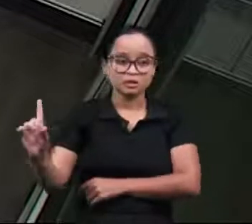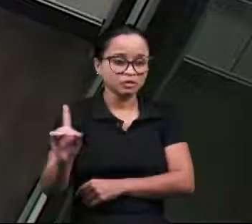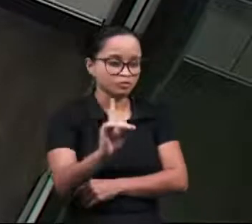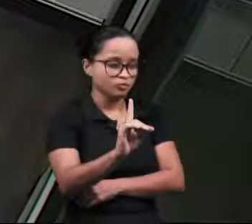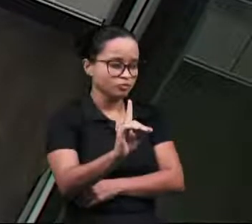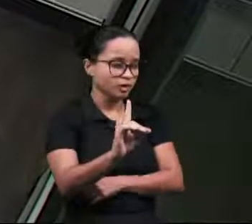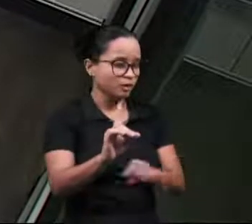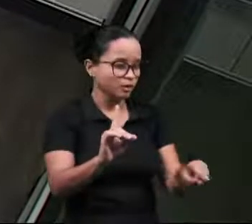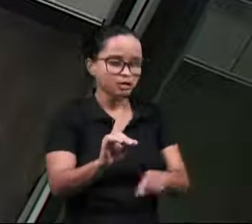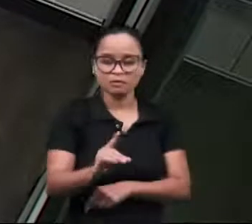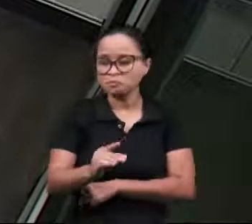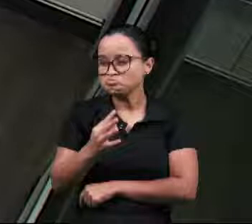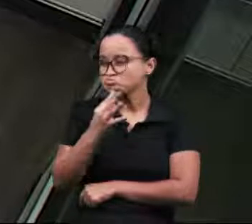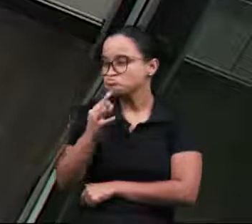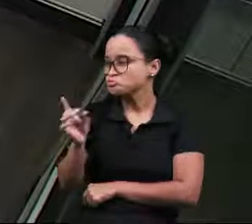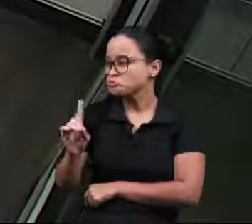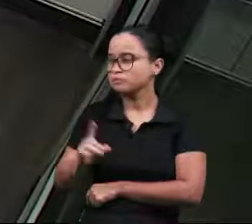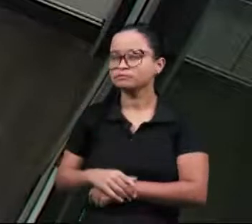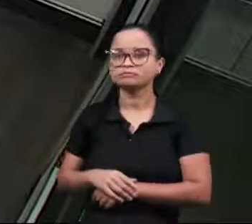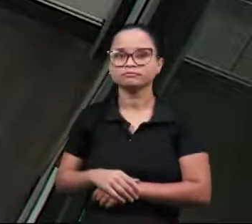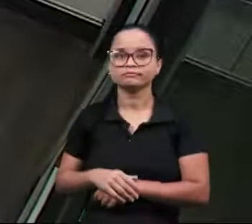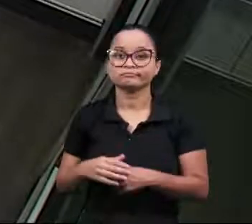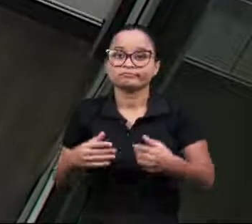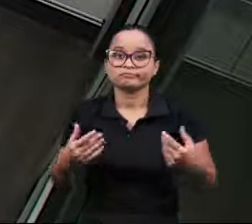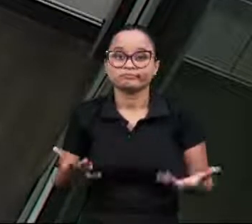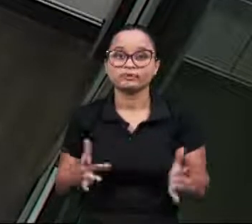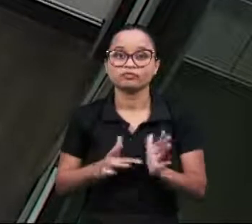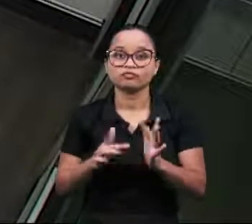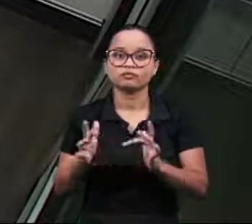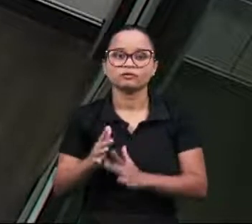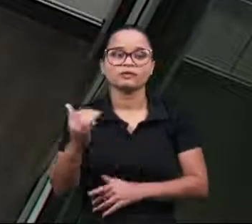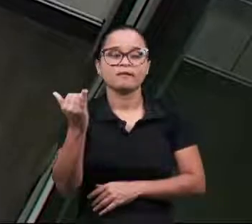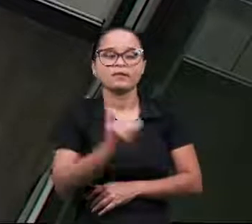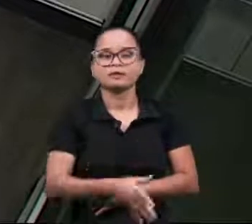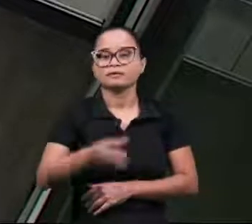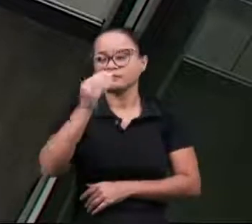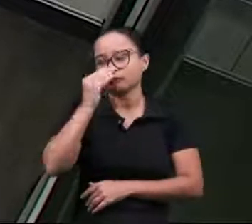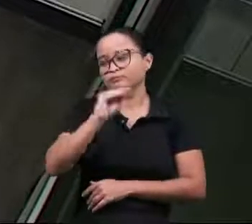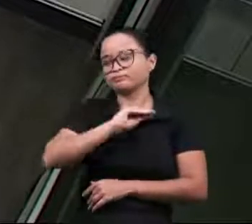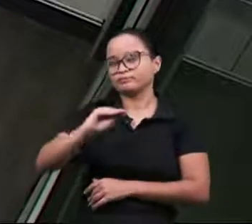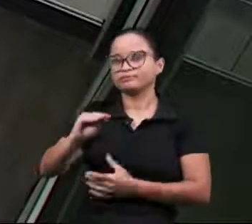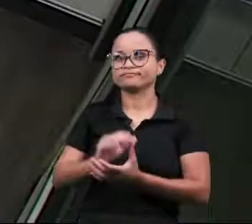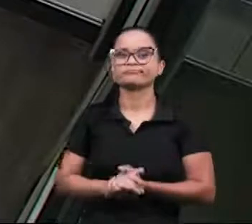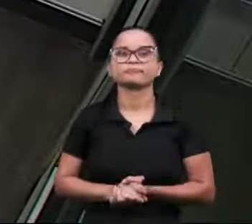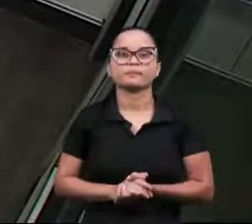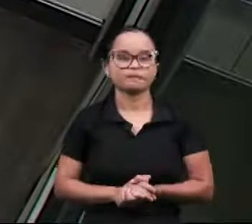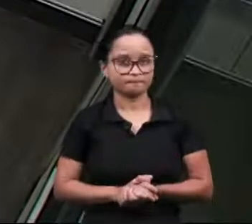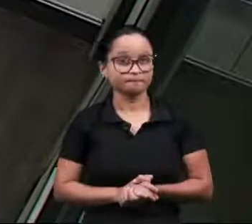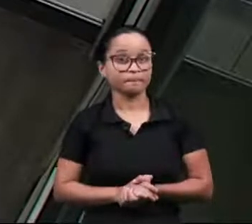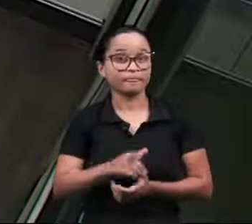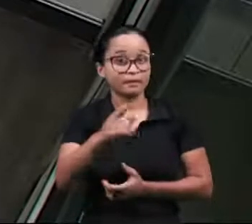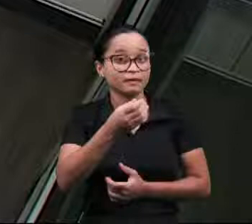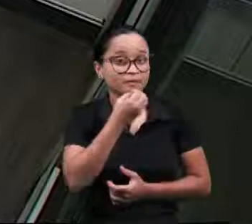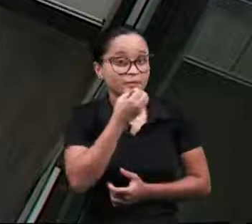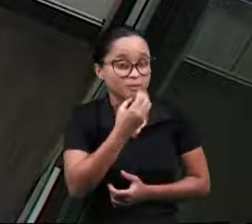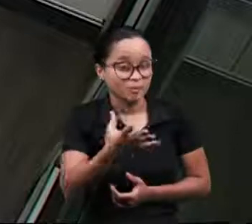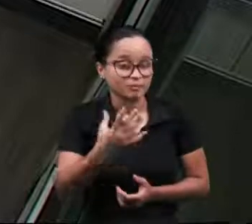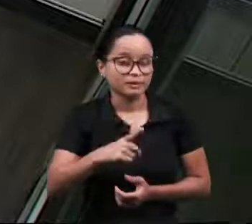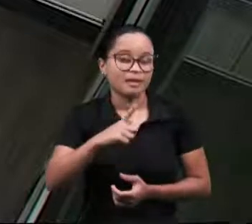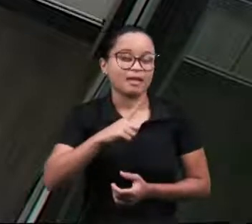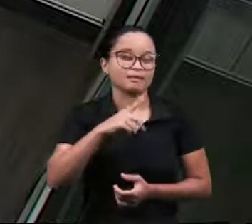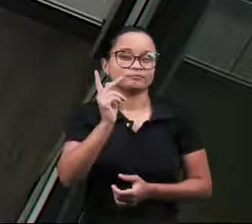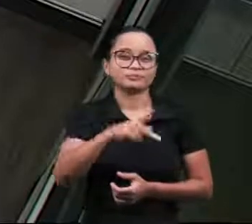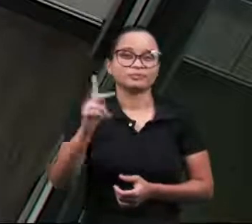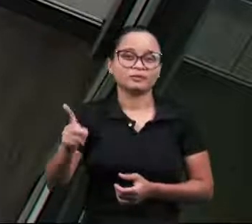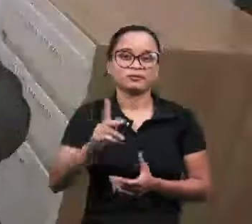Então Jesus fala da rejeição deles. Tá vendo como é bom a gente ter um professor de seminário? Eu já comparei ali o